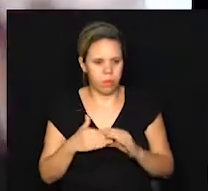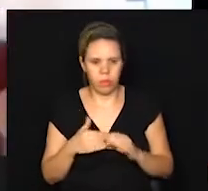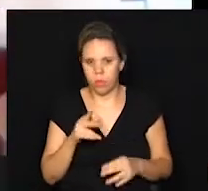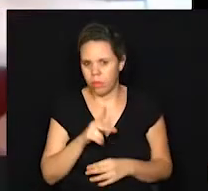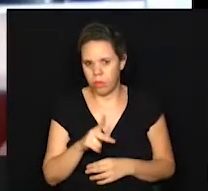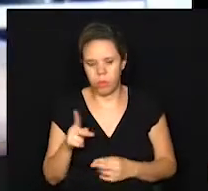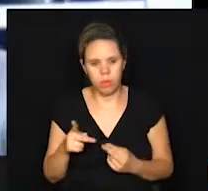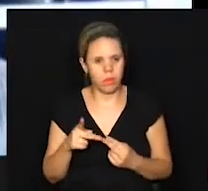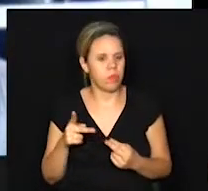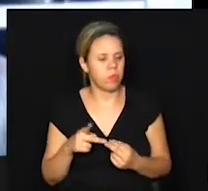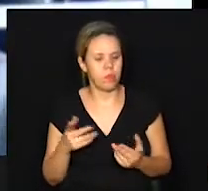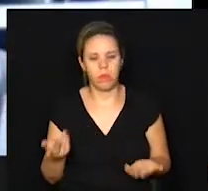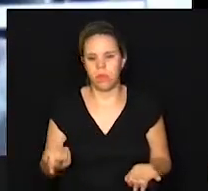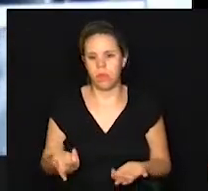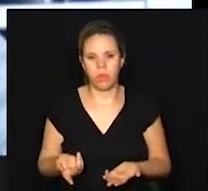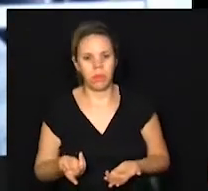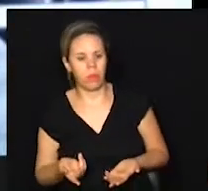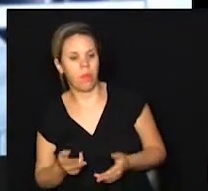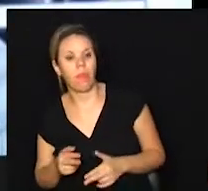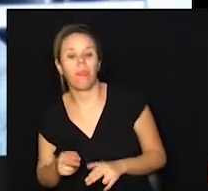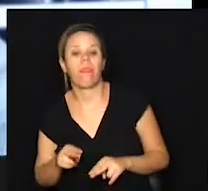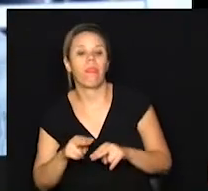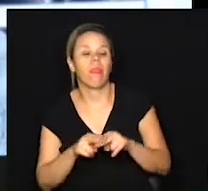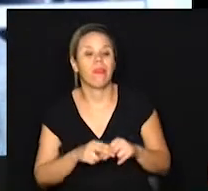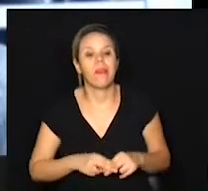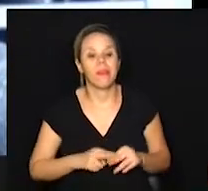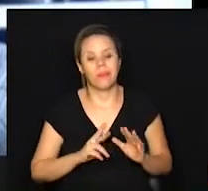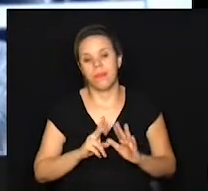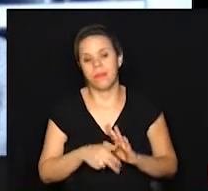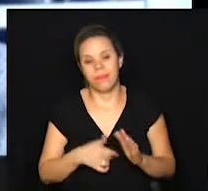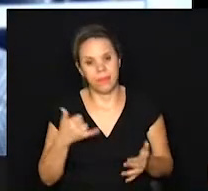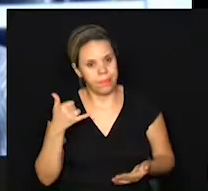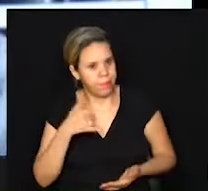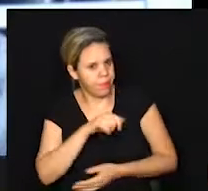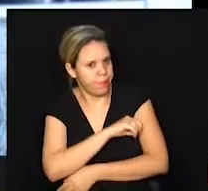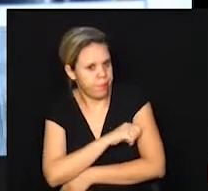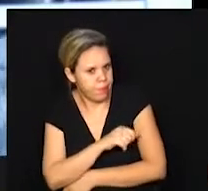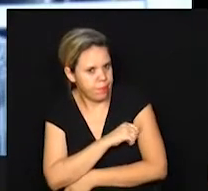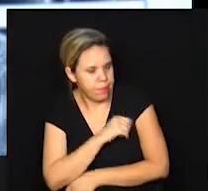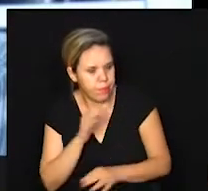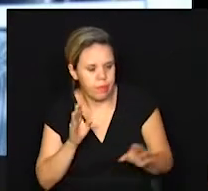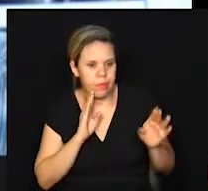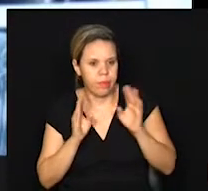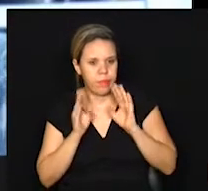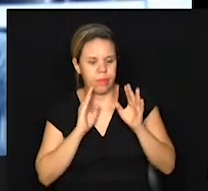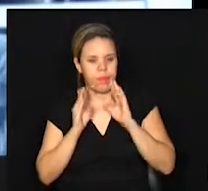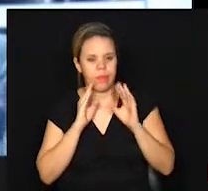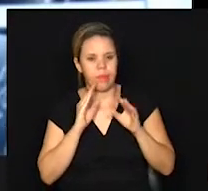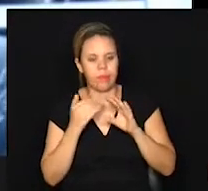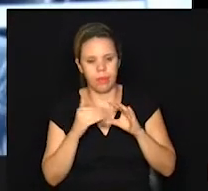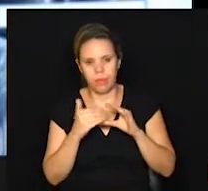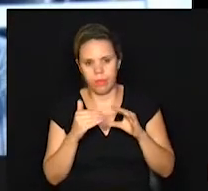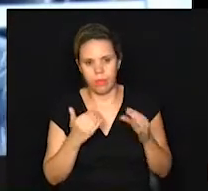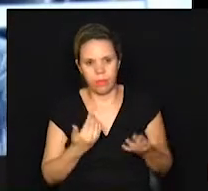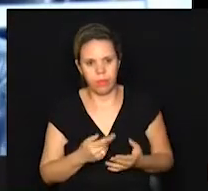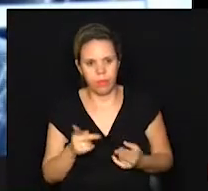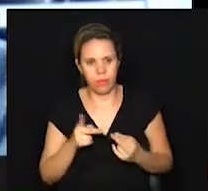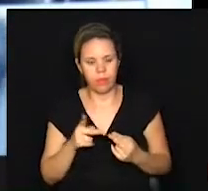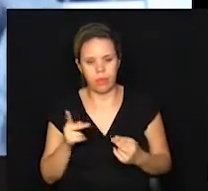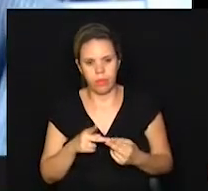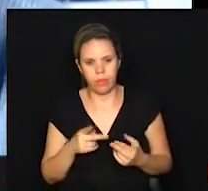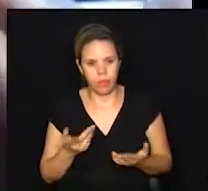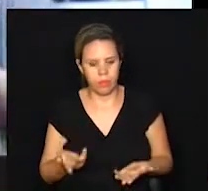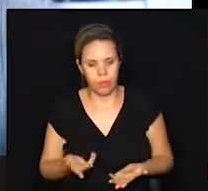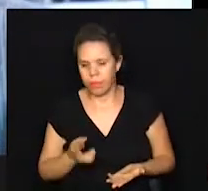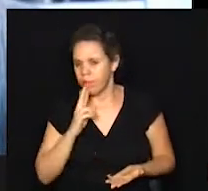da Unip, né? Por isso que vários alunos me contatavam via Facebook, outras formas, porque eles me mandavam e-mail pelo e-mail da Unip, institucional, e